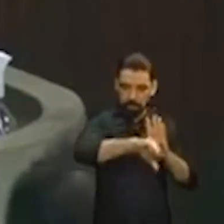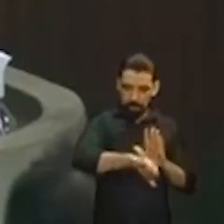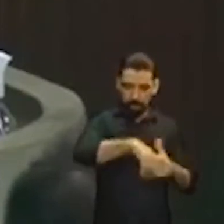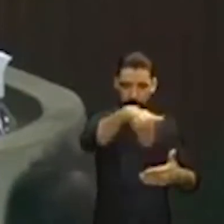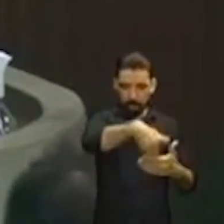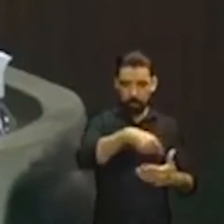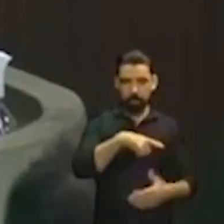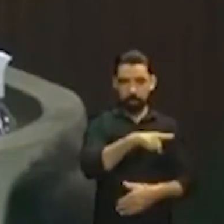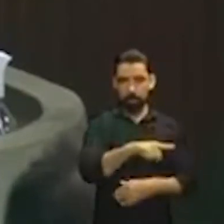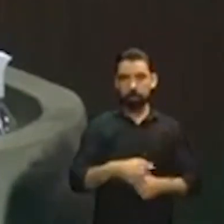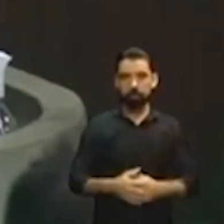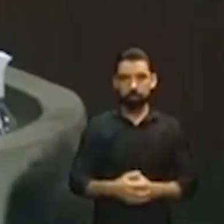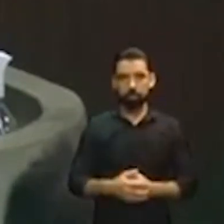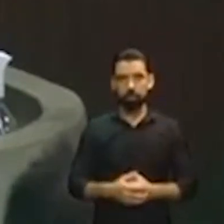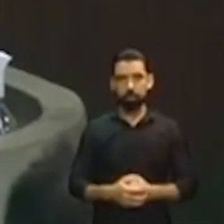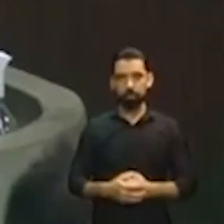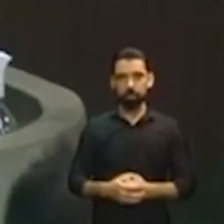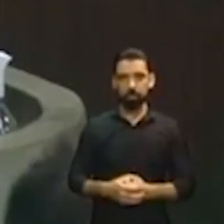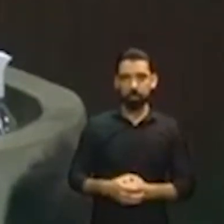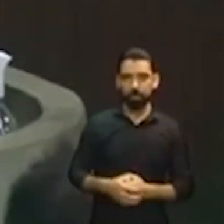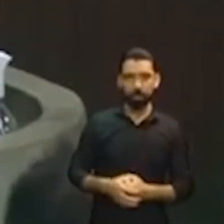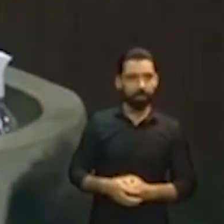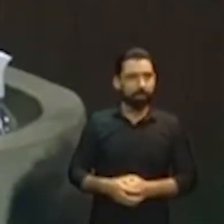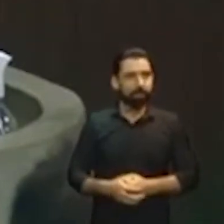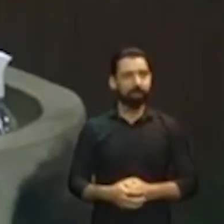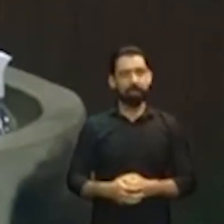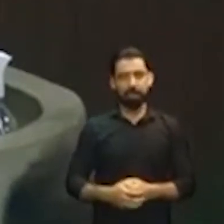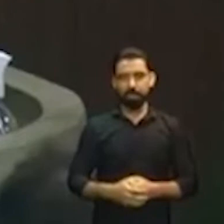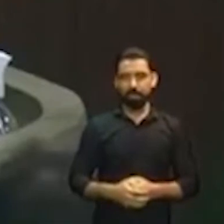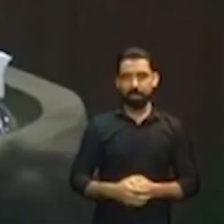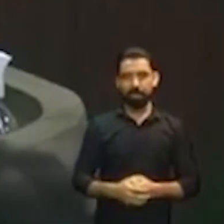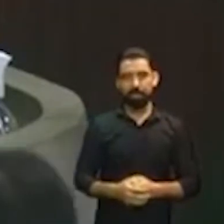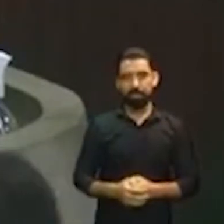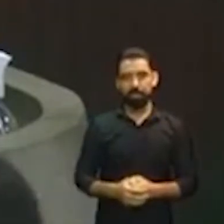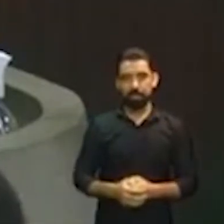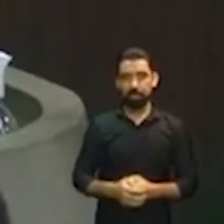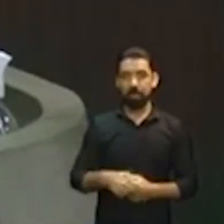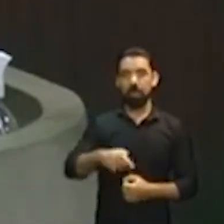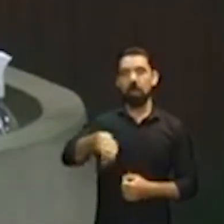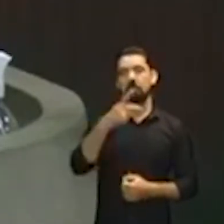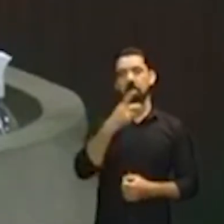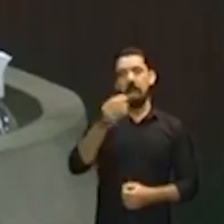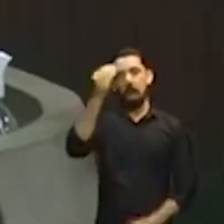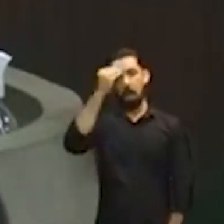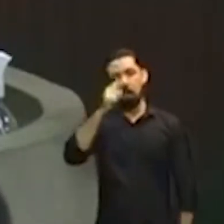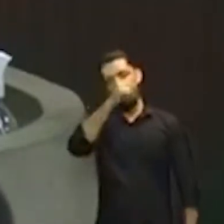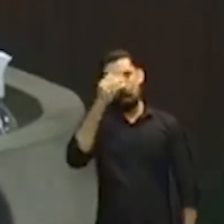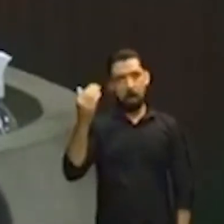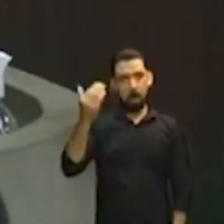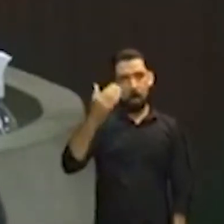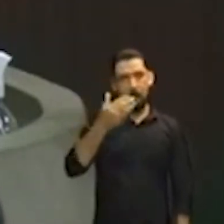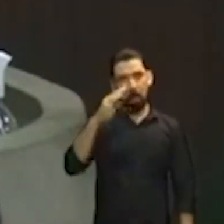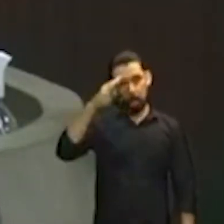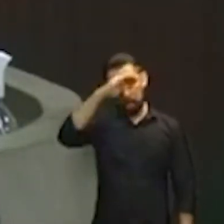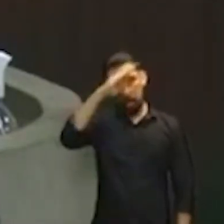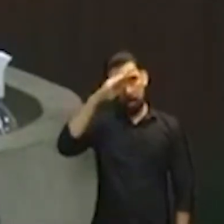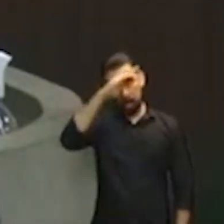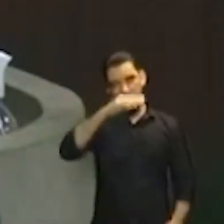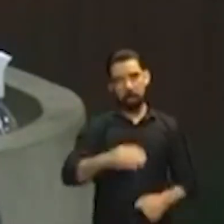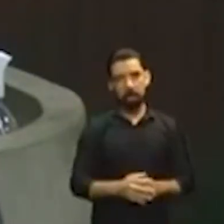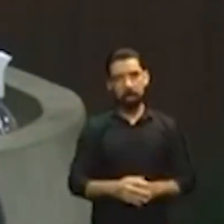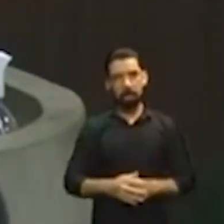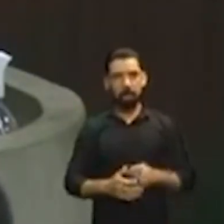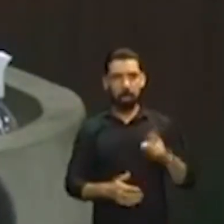eleitorais. Só que não anda, o processo não anda. Aí vem dizer que é Bolsonaro. Bolsonaro é um